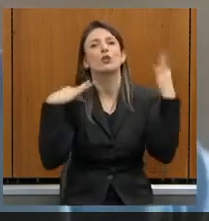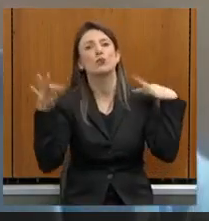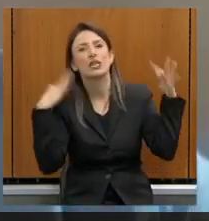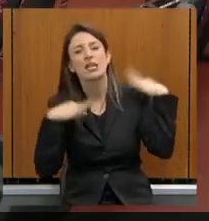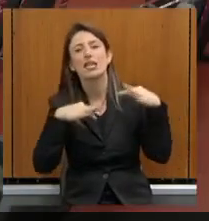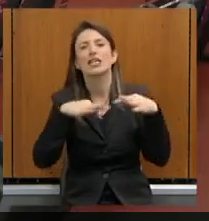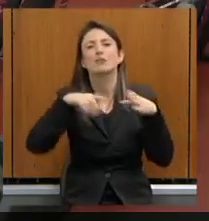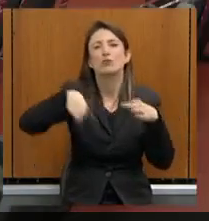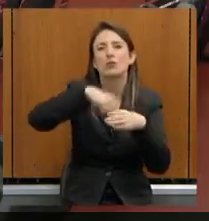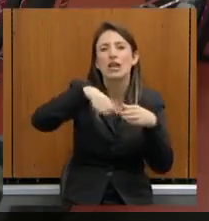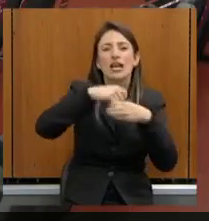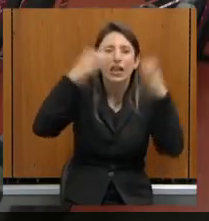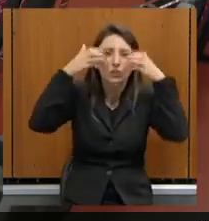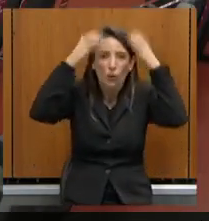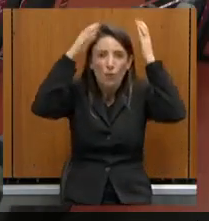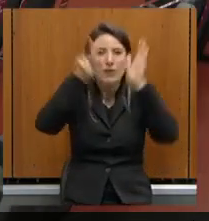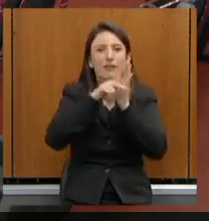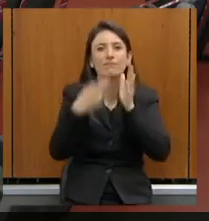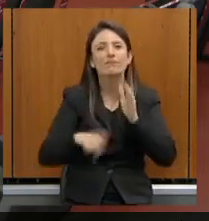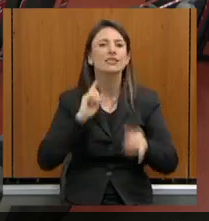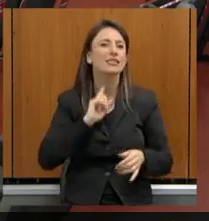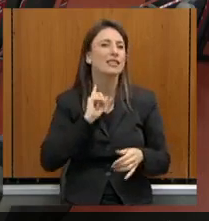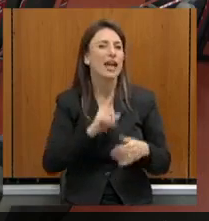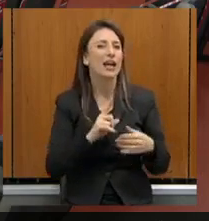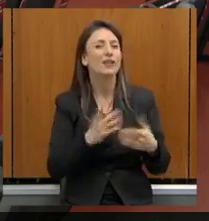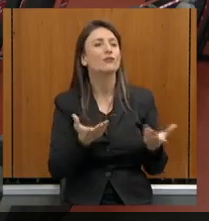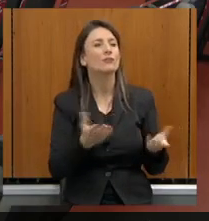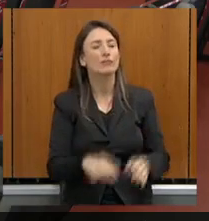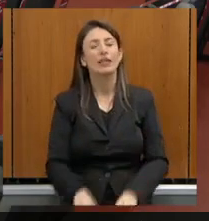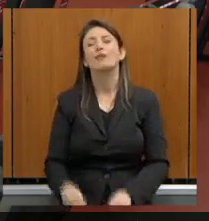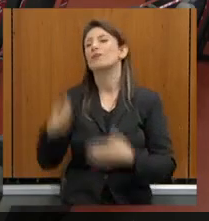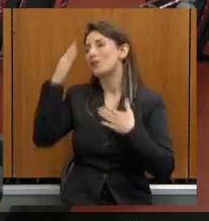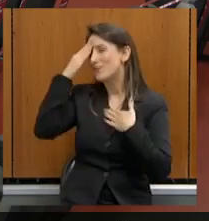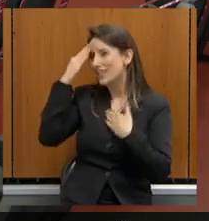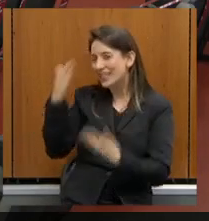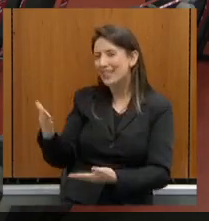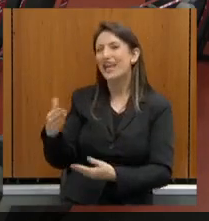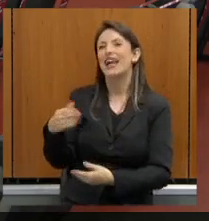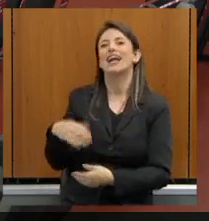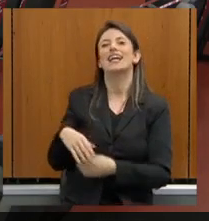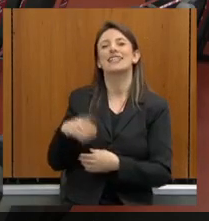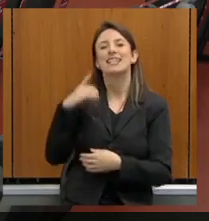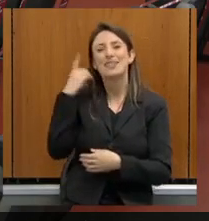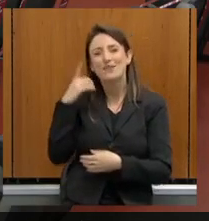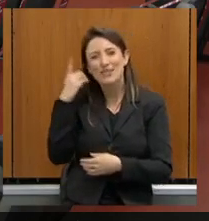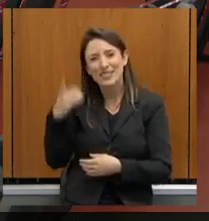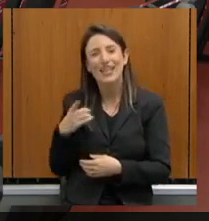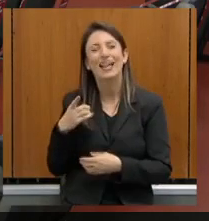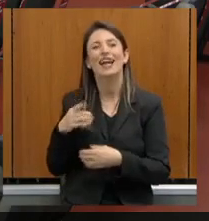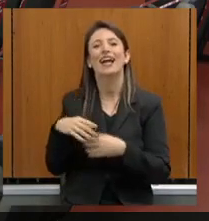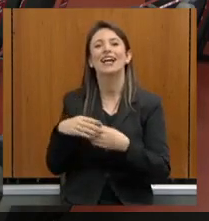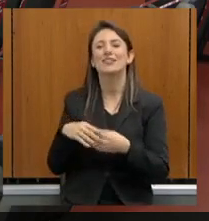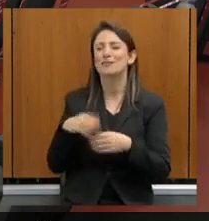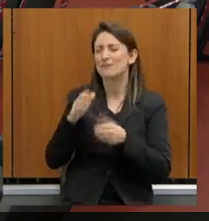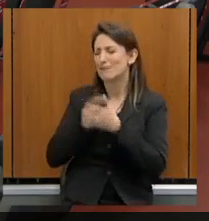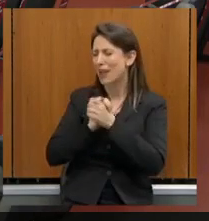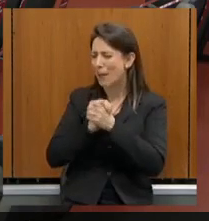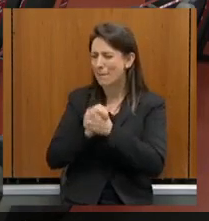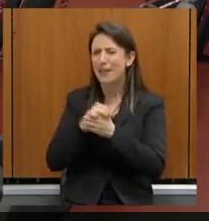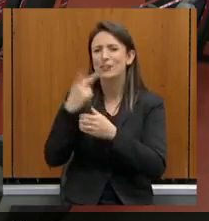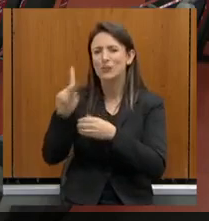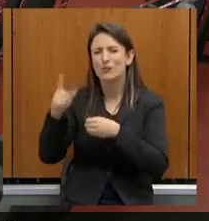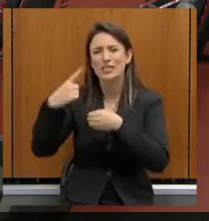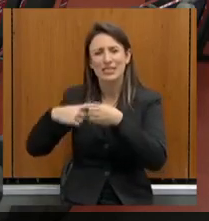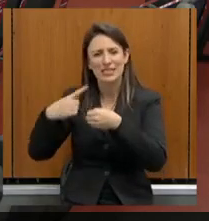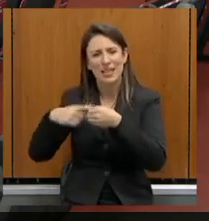Obrigado, deputado Fernando Pacheco. Parabéns aí pela beleza dessa cidade, estão tanto do cinema contemporâneo,